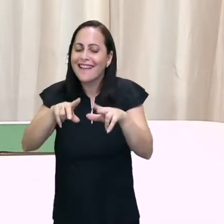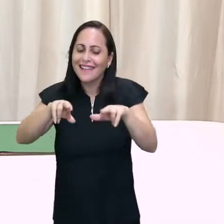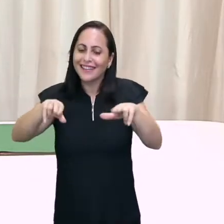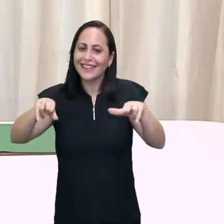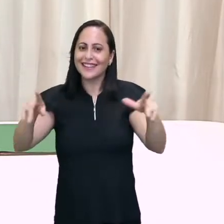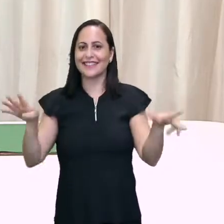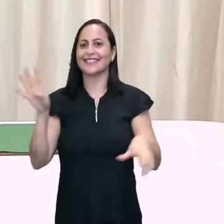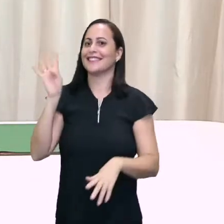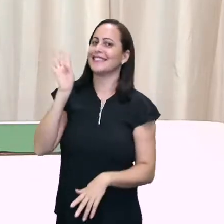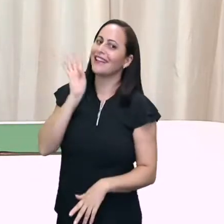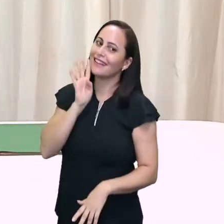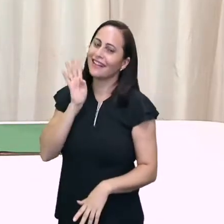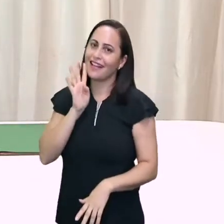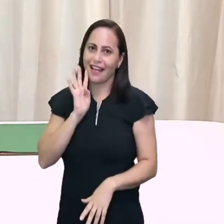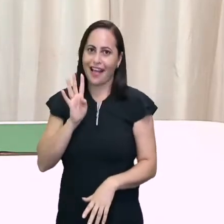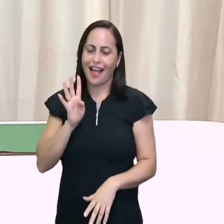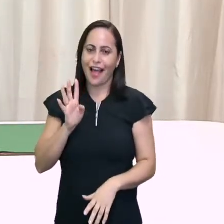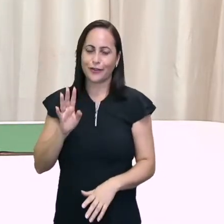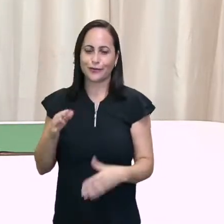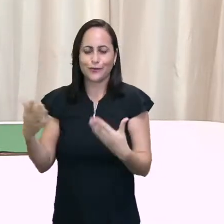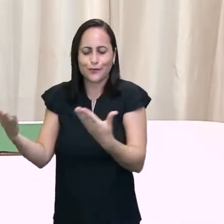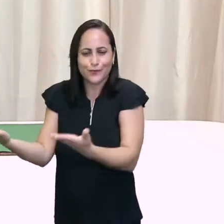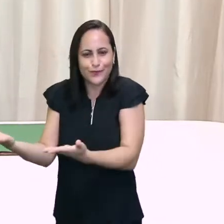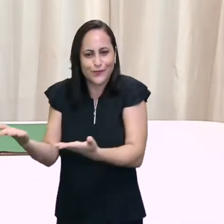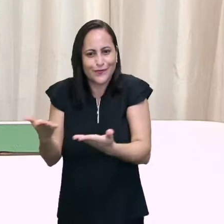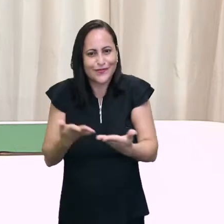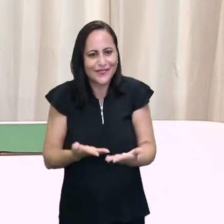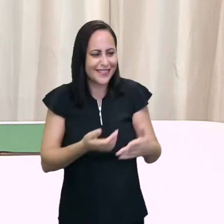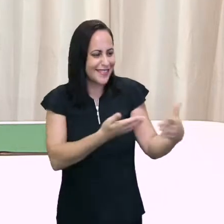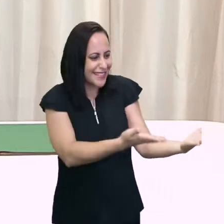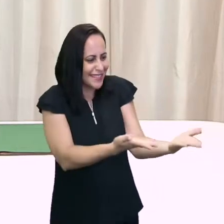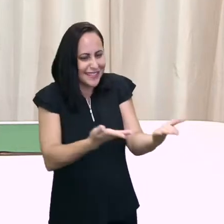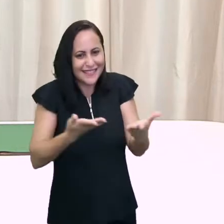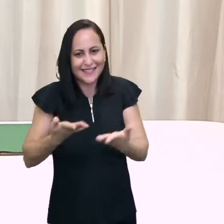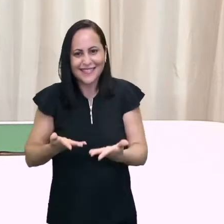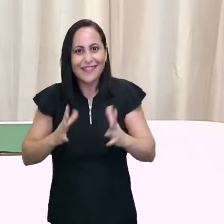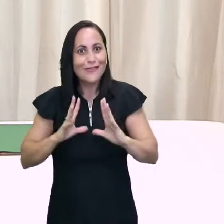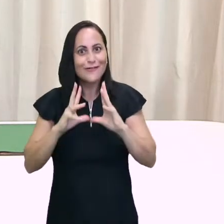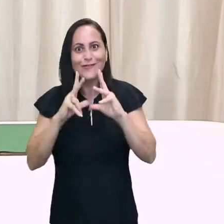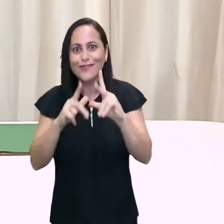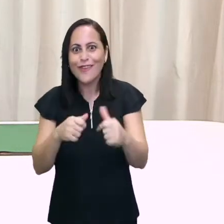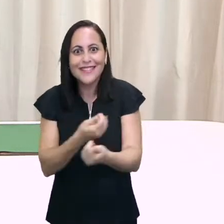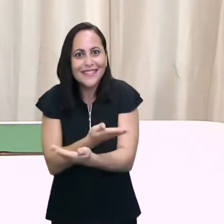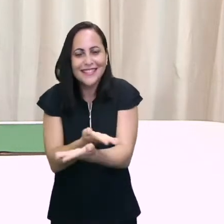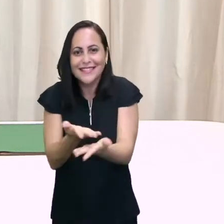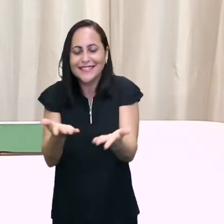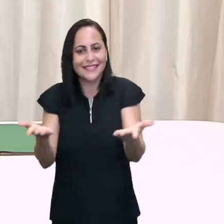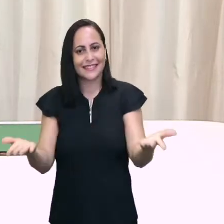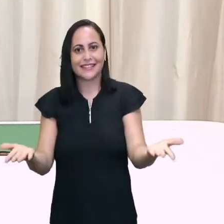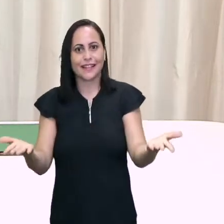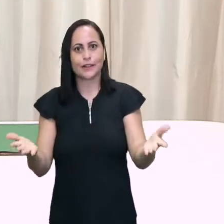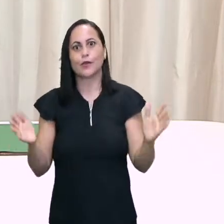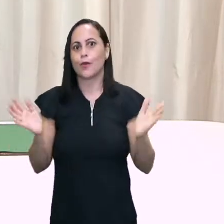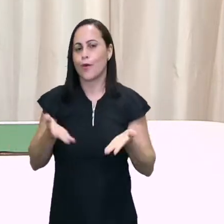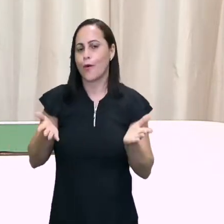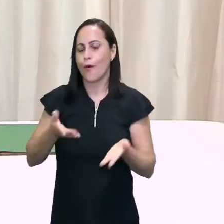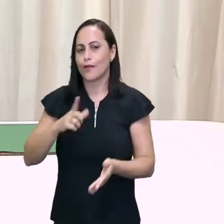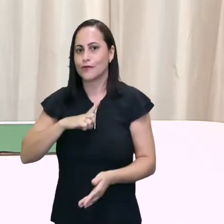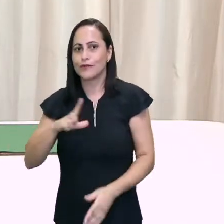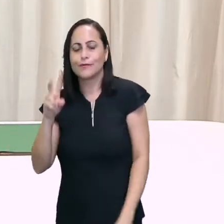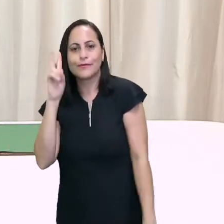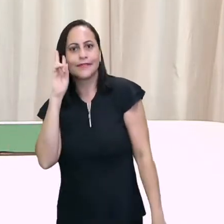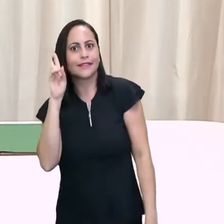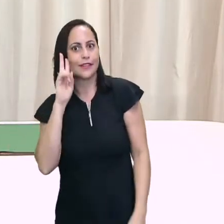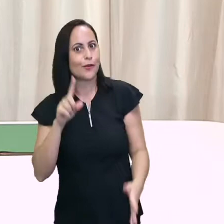coisas legais. Sejam todas bem-vindas, crianças. Hoje nós temos história,